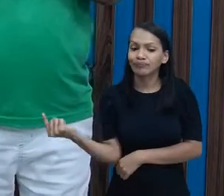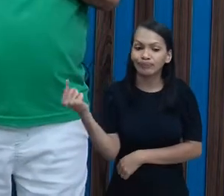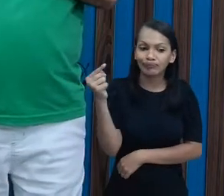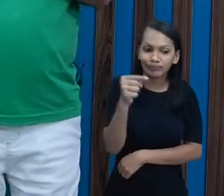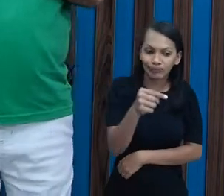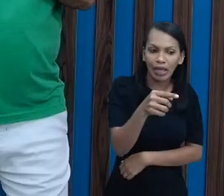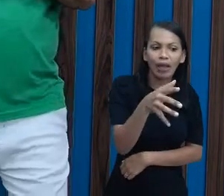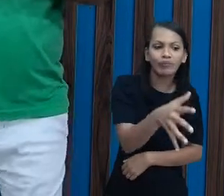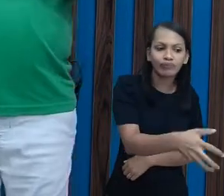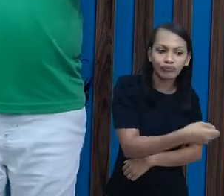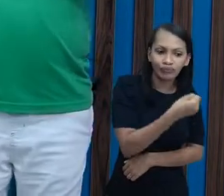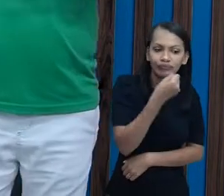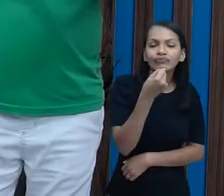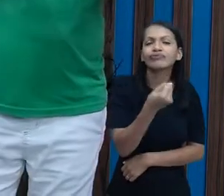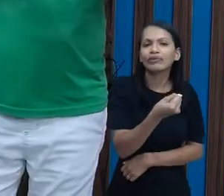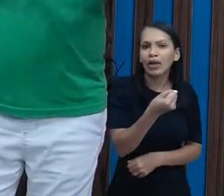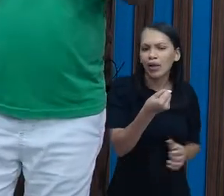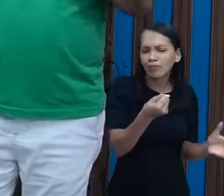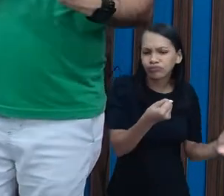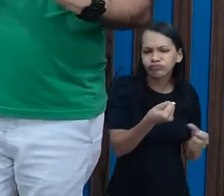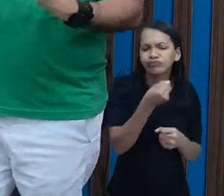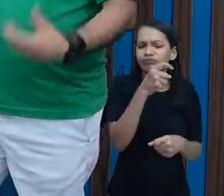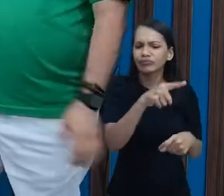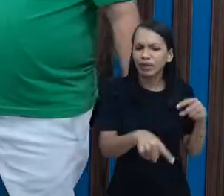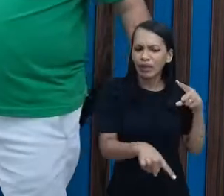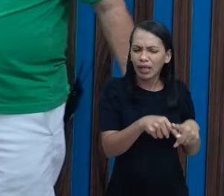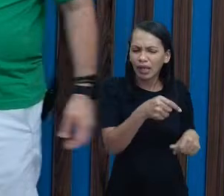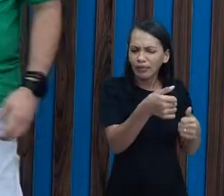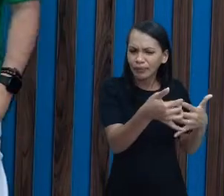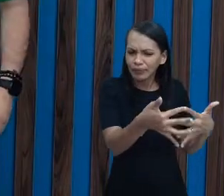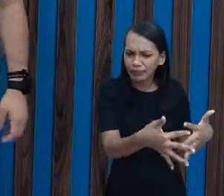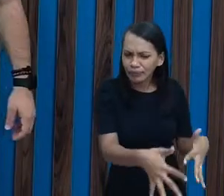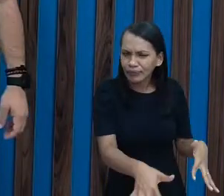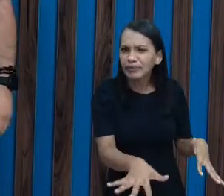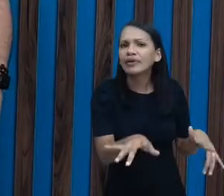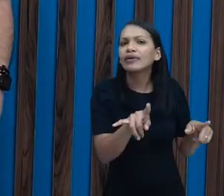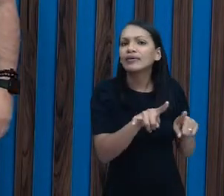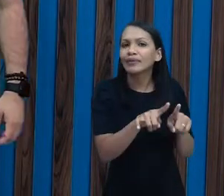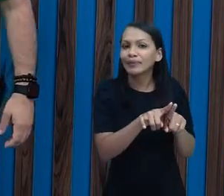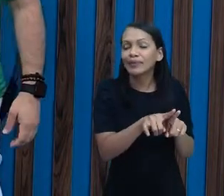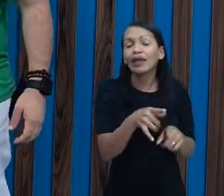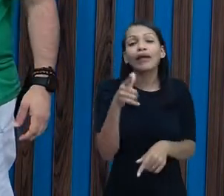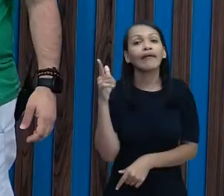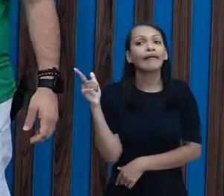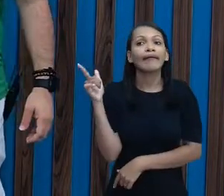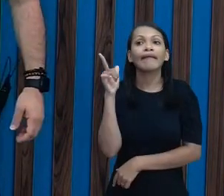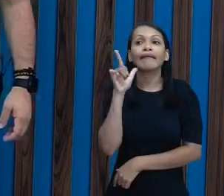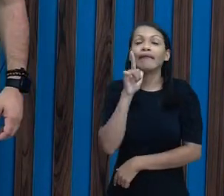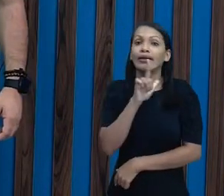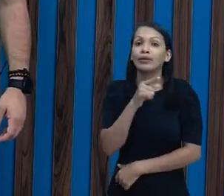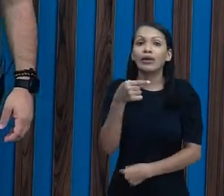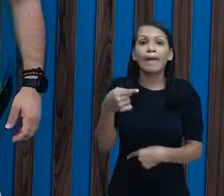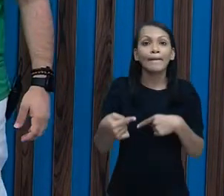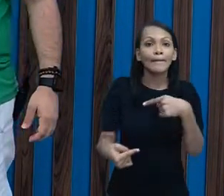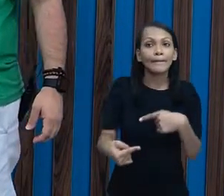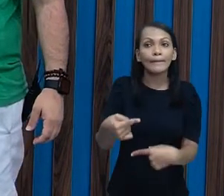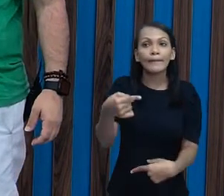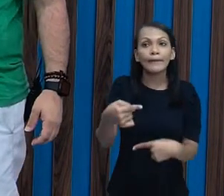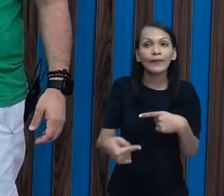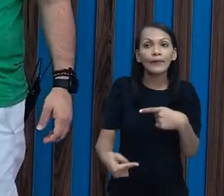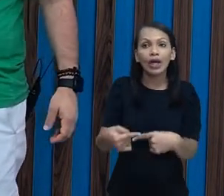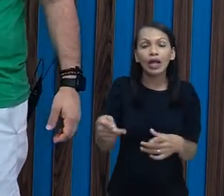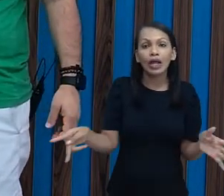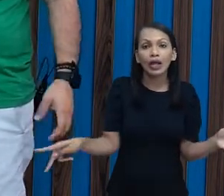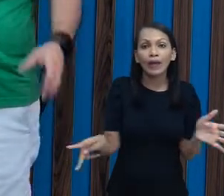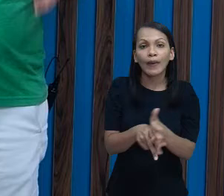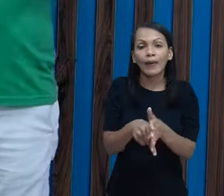retirar matéria-prima. Isso iria fazer o quê? Garantir a política dos países, né,